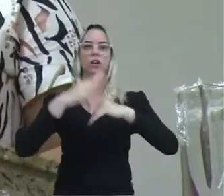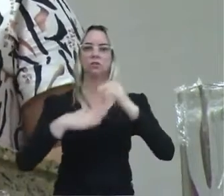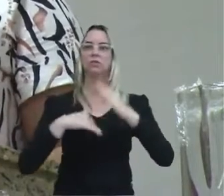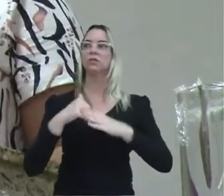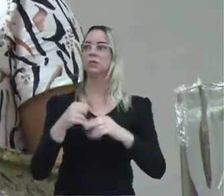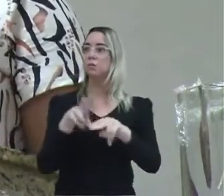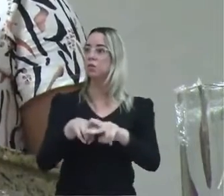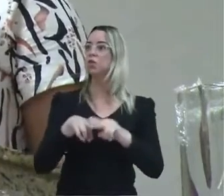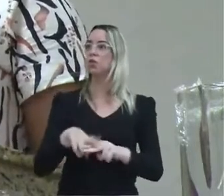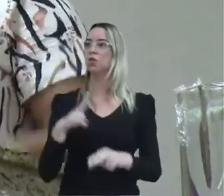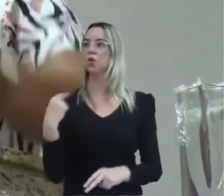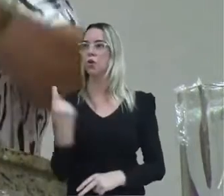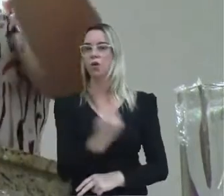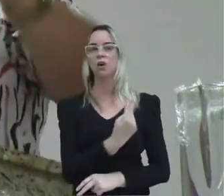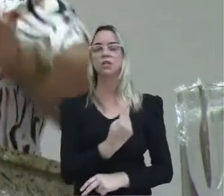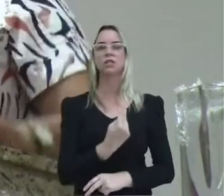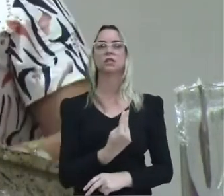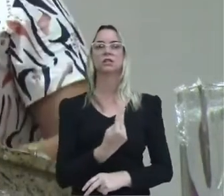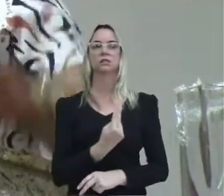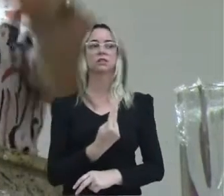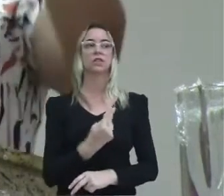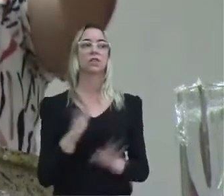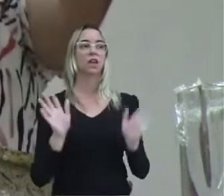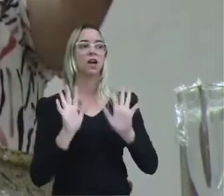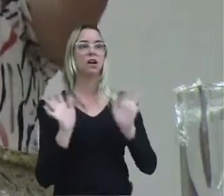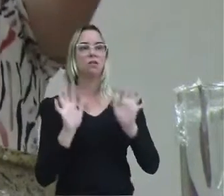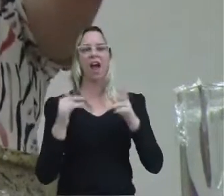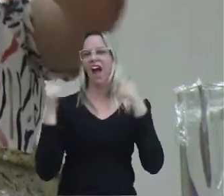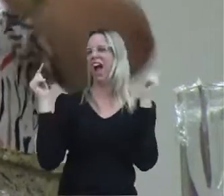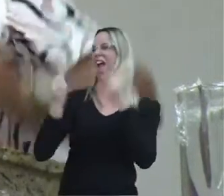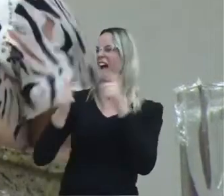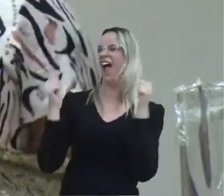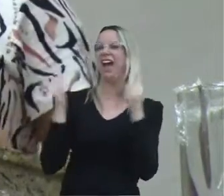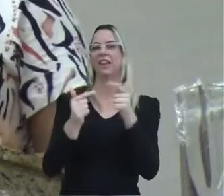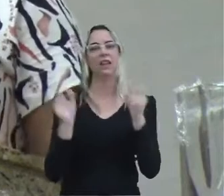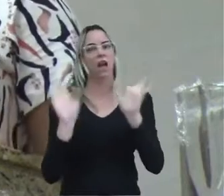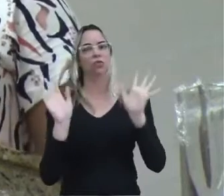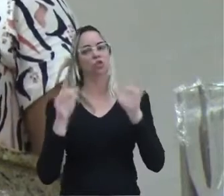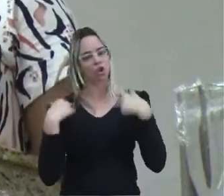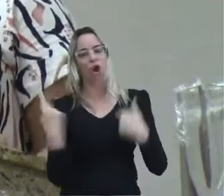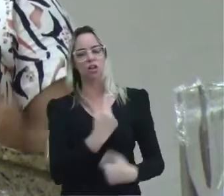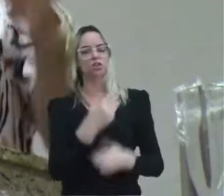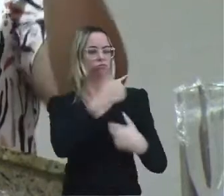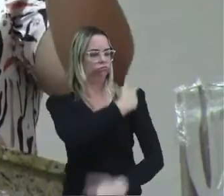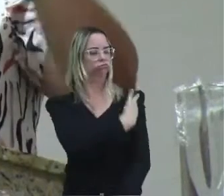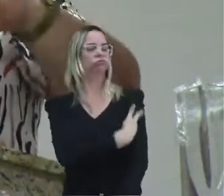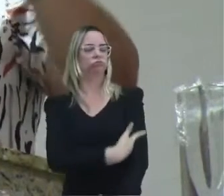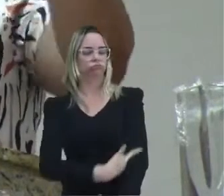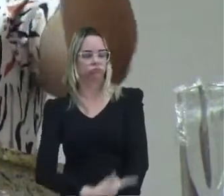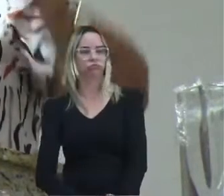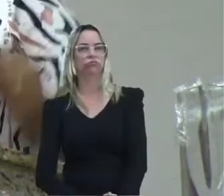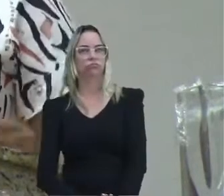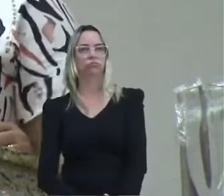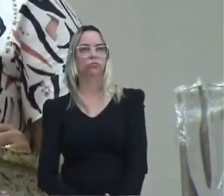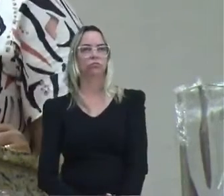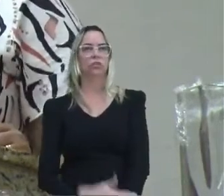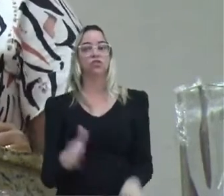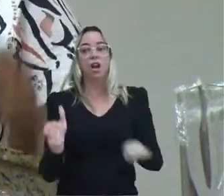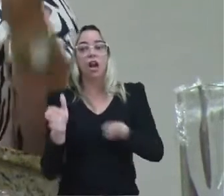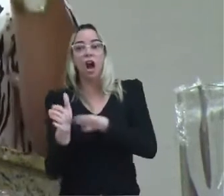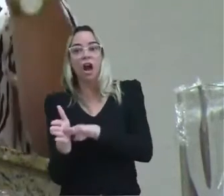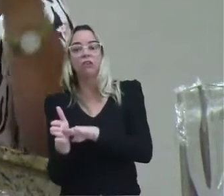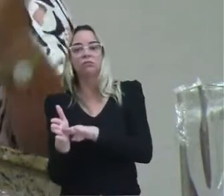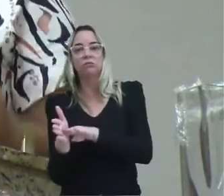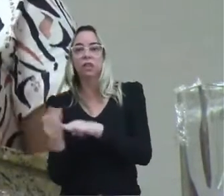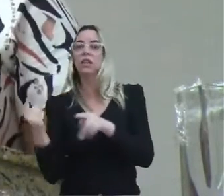isso é que nós estamos não para algazarra, até porque nós somos educados o suficiente para entrarmos e sairmos dos